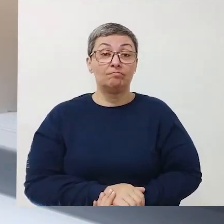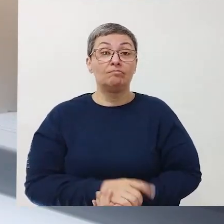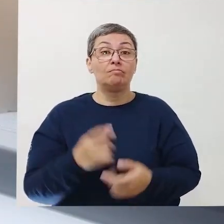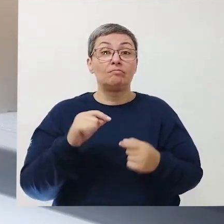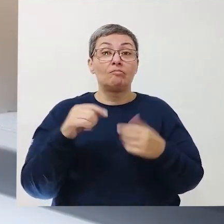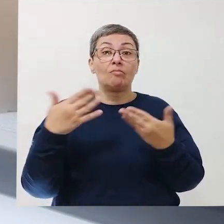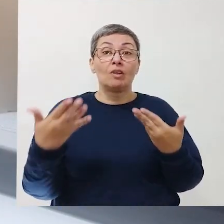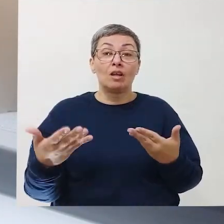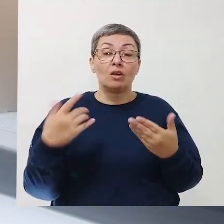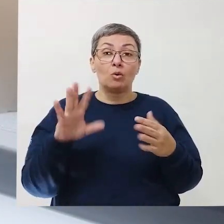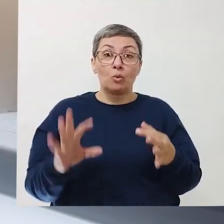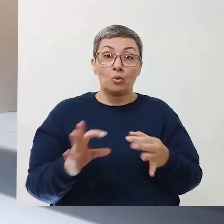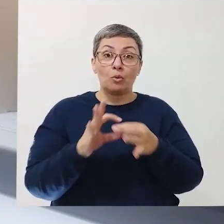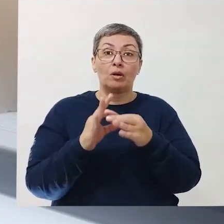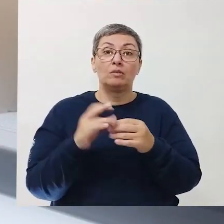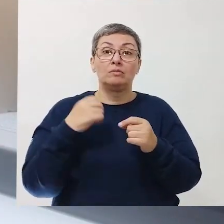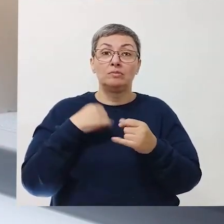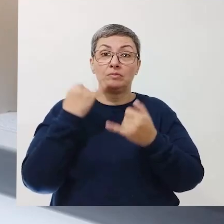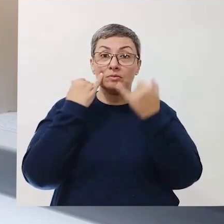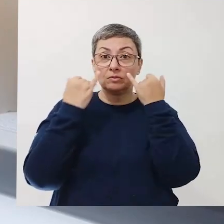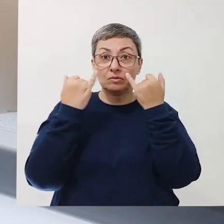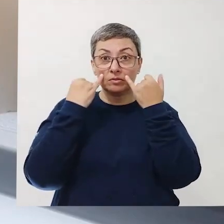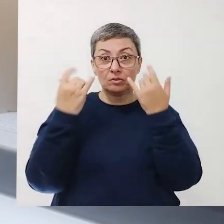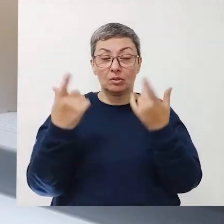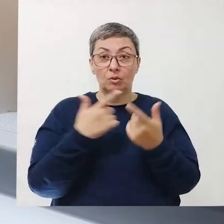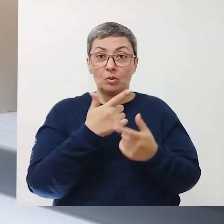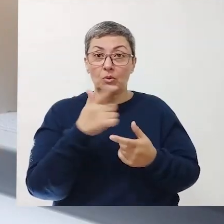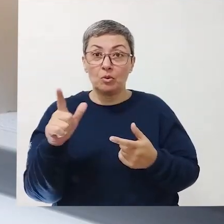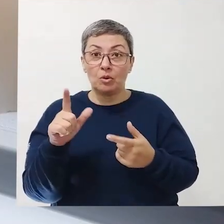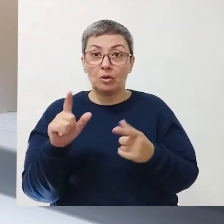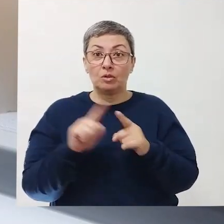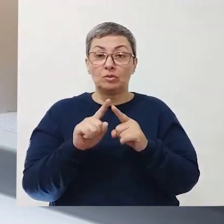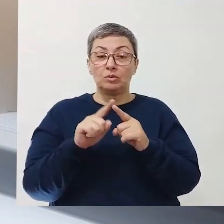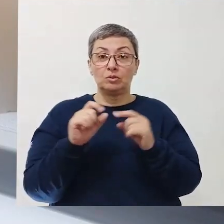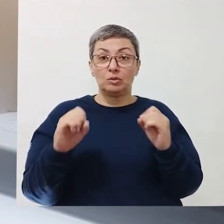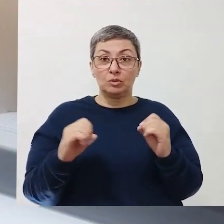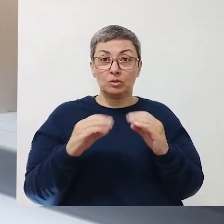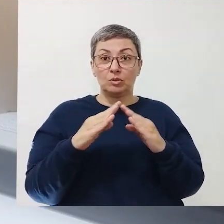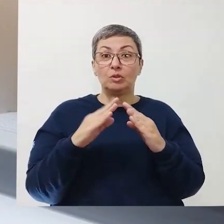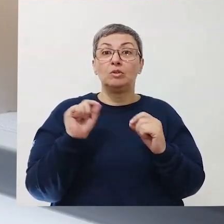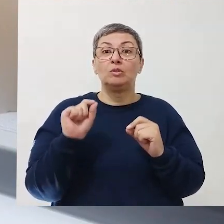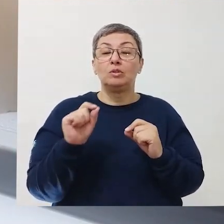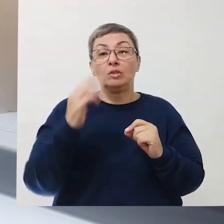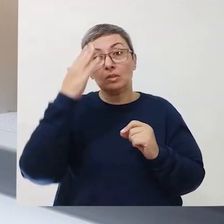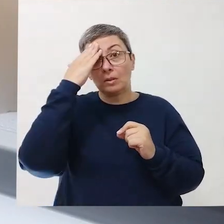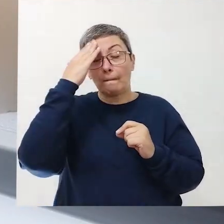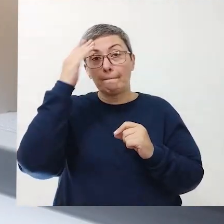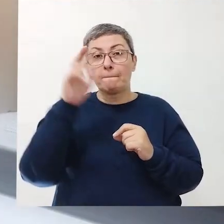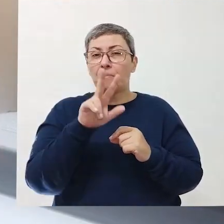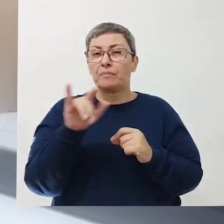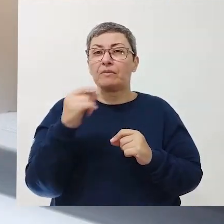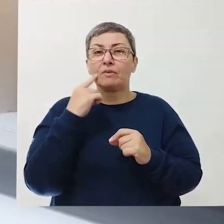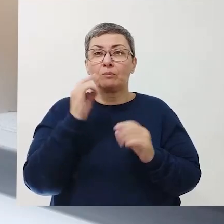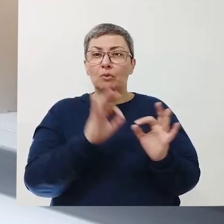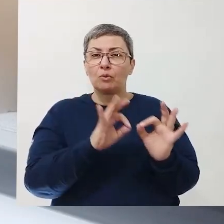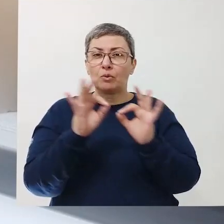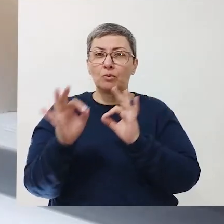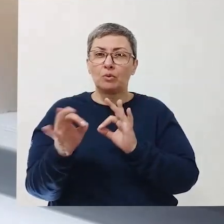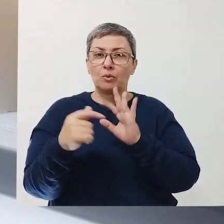Essa violência cibernética cibernética É o aprimoramento do